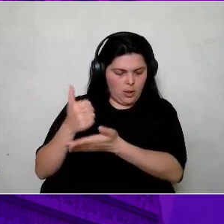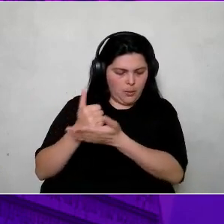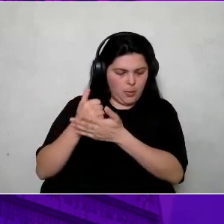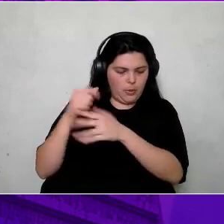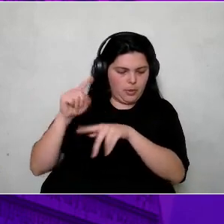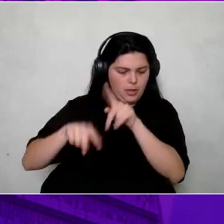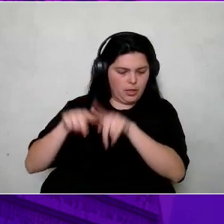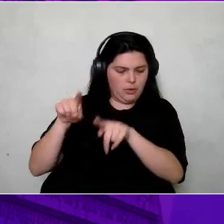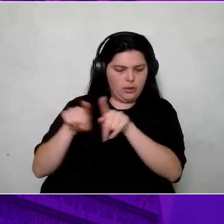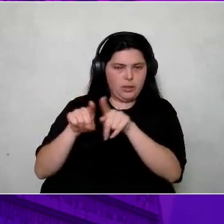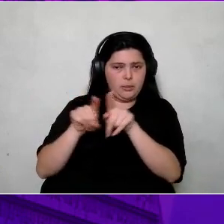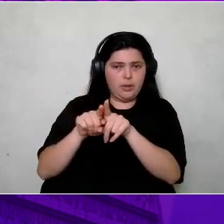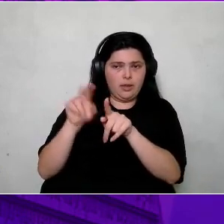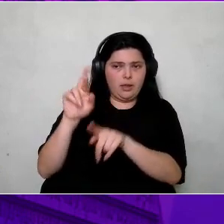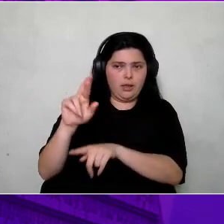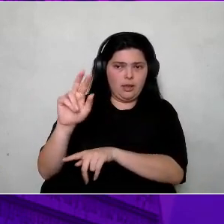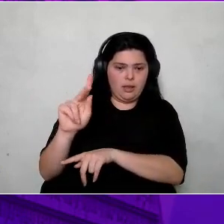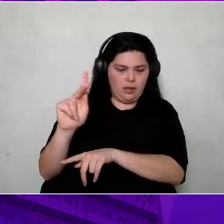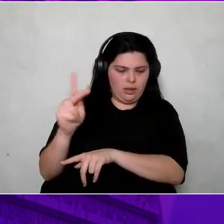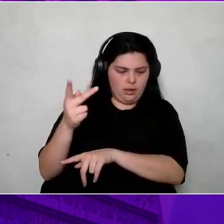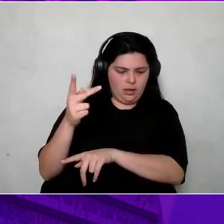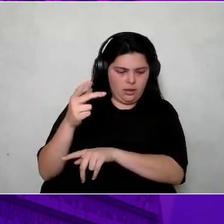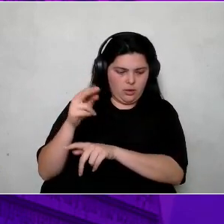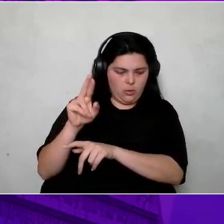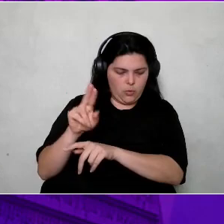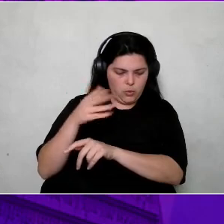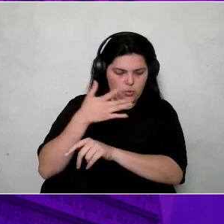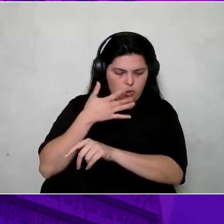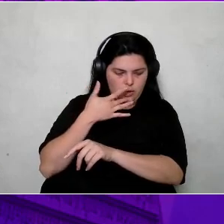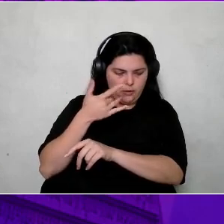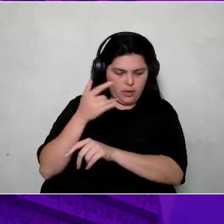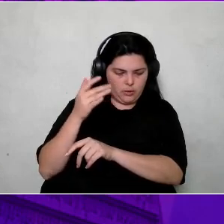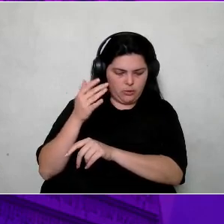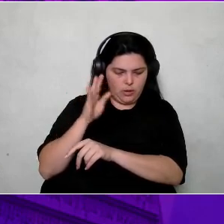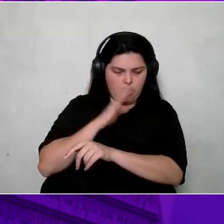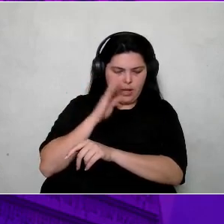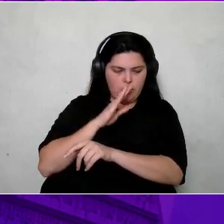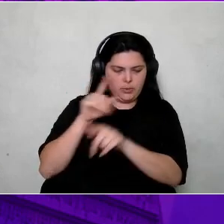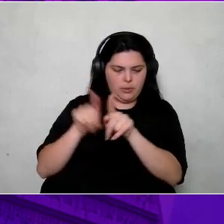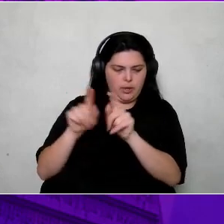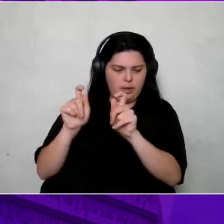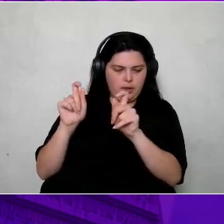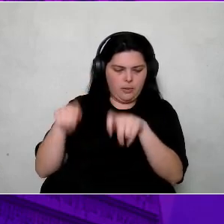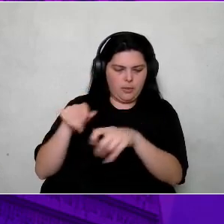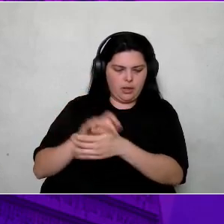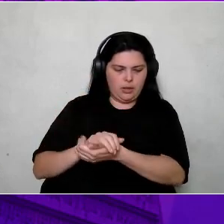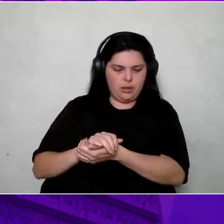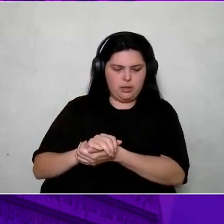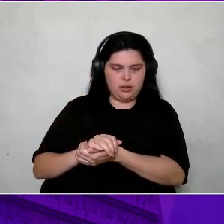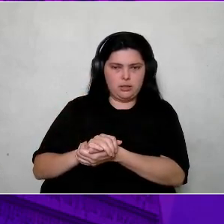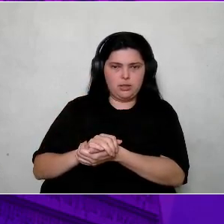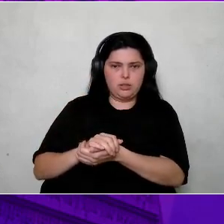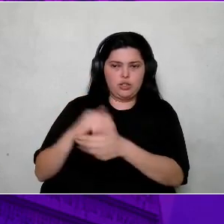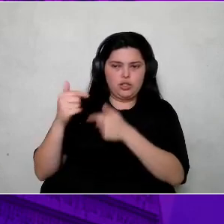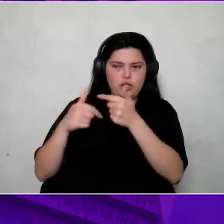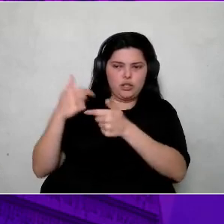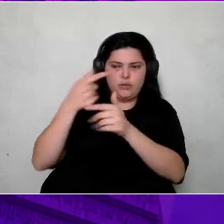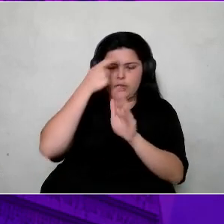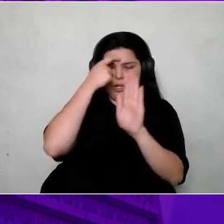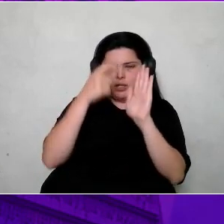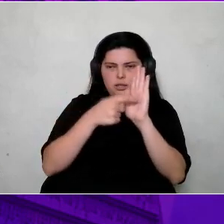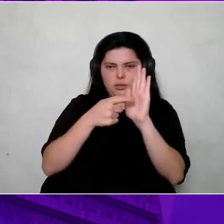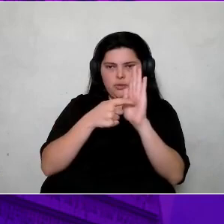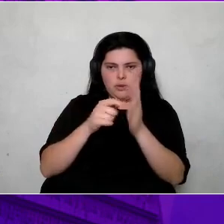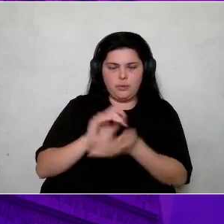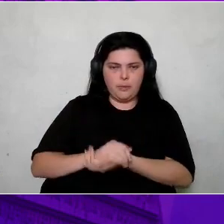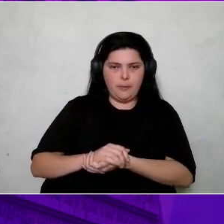RH que a gente viu um uso rápido e muito eficiente de Generative AI, tá? Além